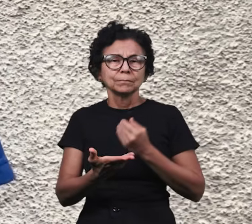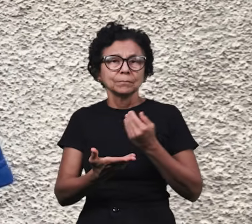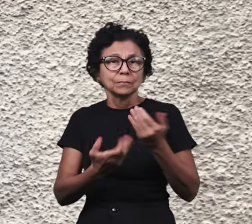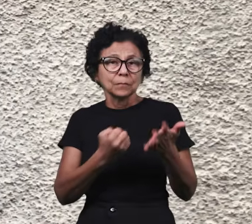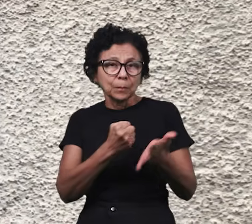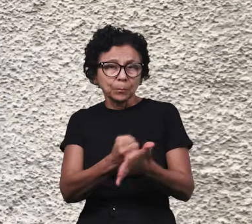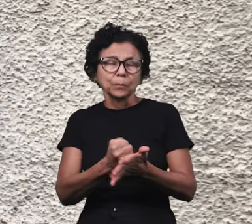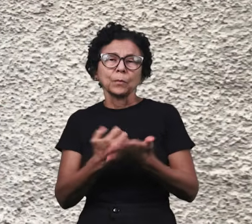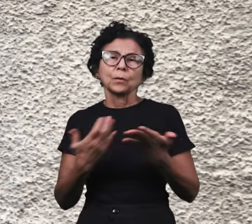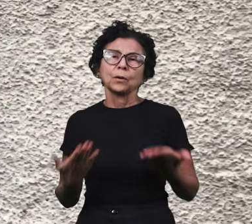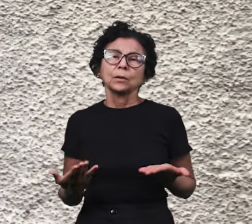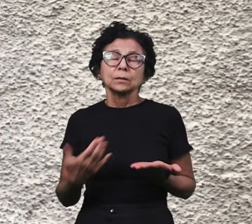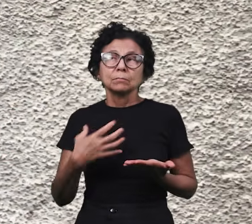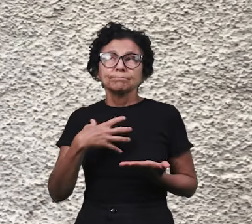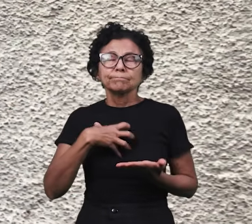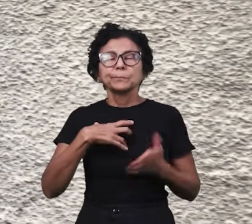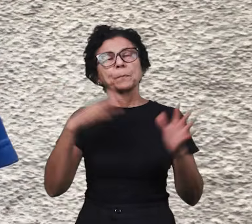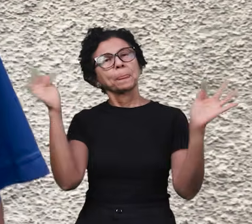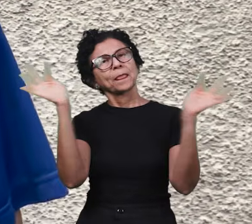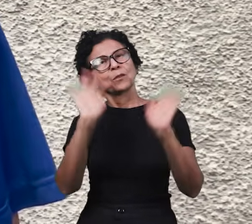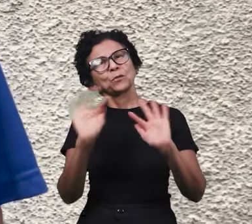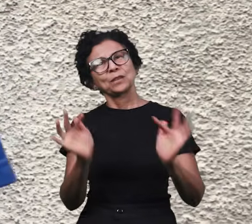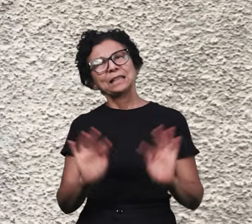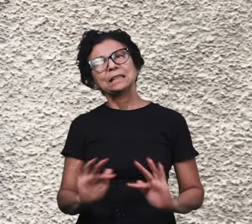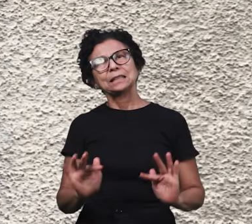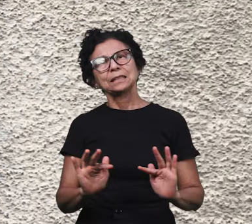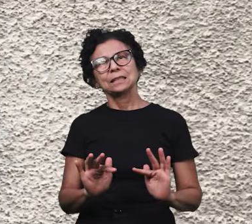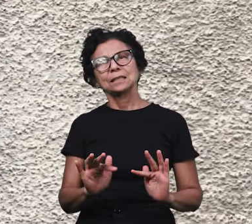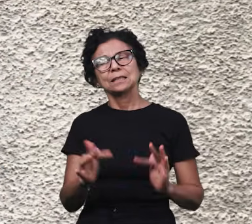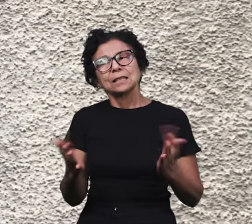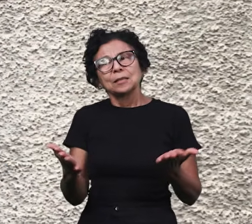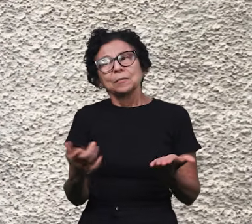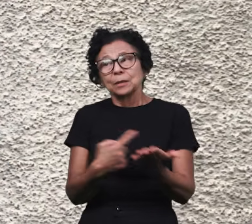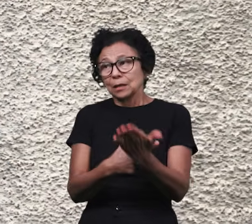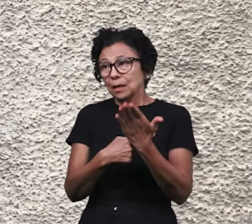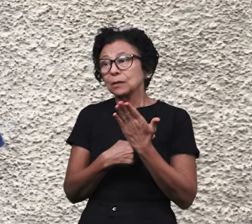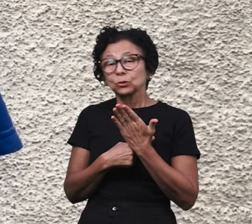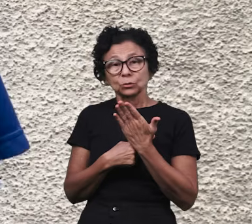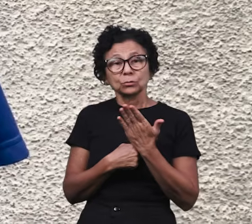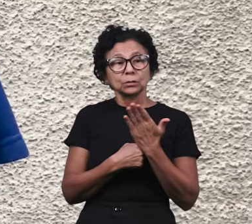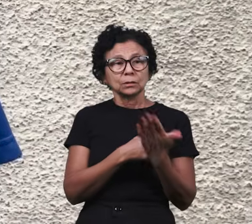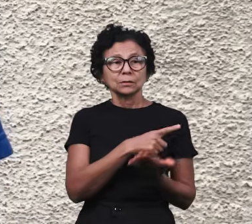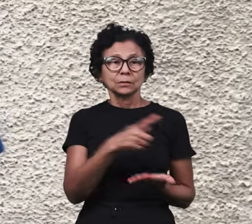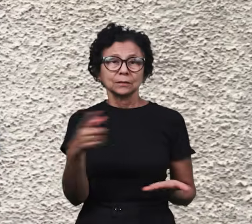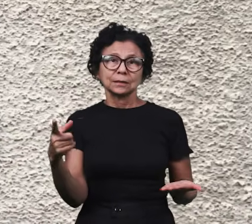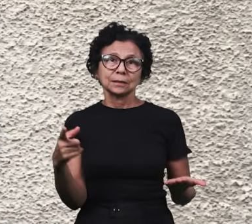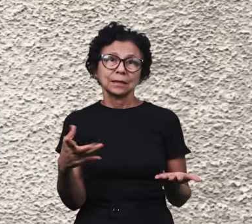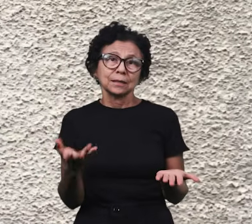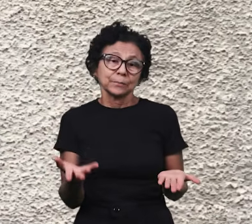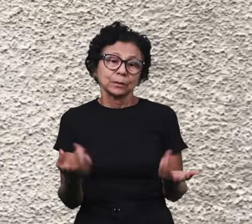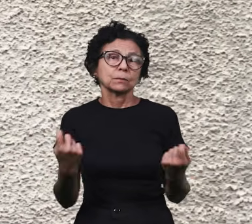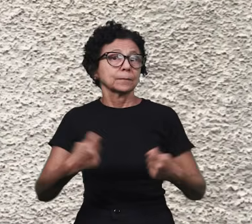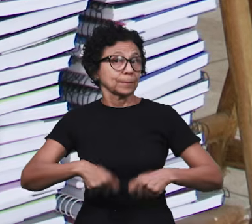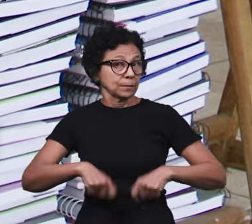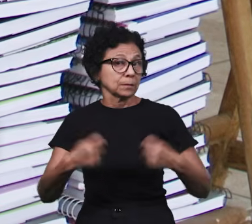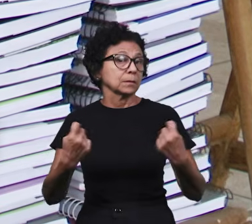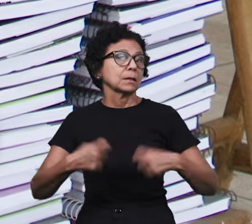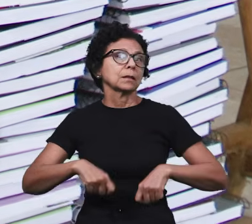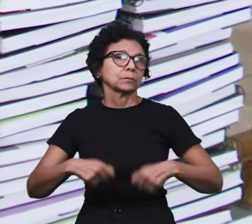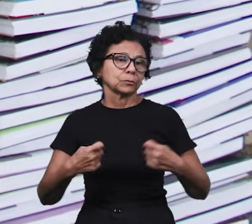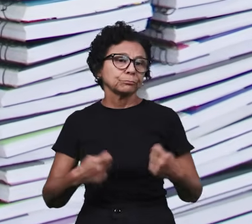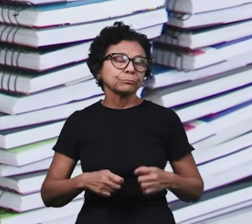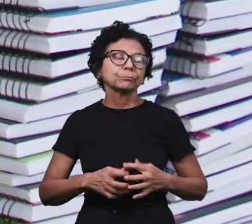feliz de receber essa ajuda de vocês, porque realmente a gente está necessitando mesmo, entendeu?